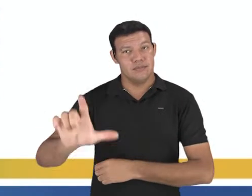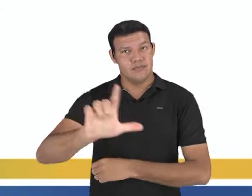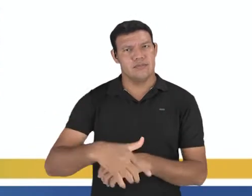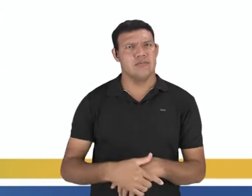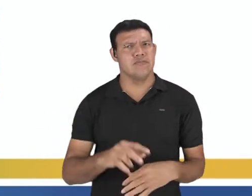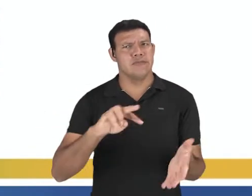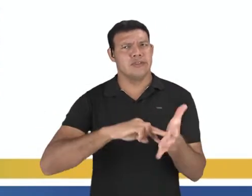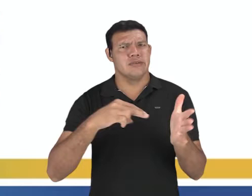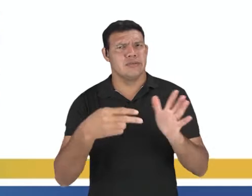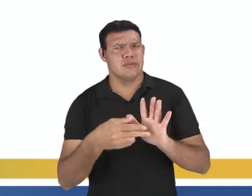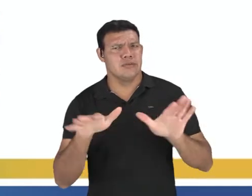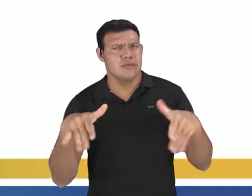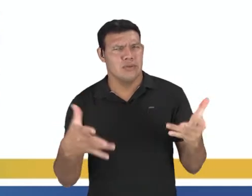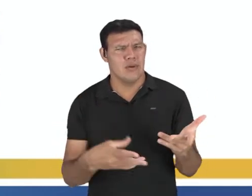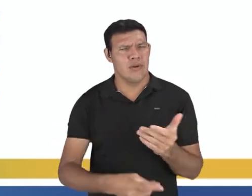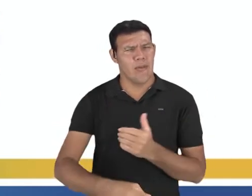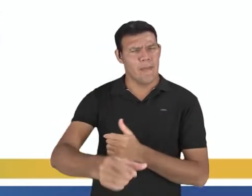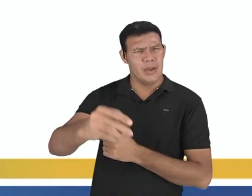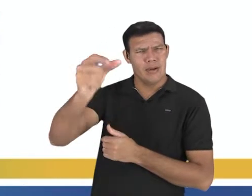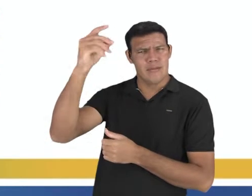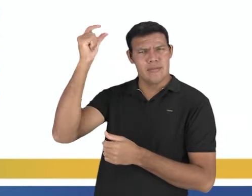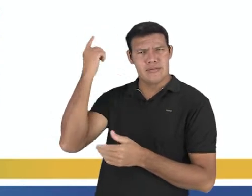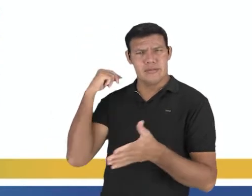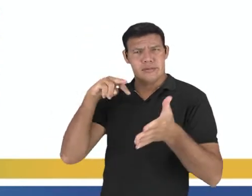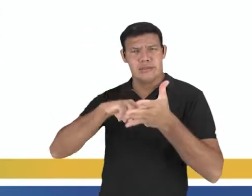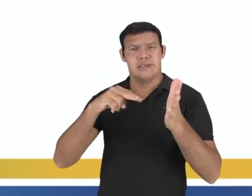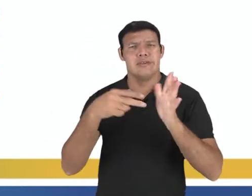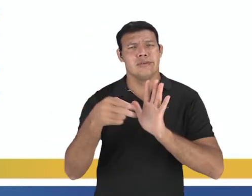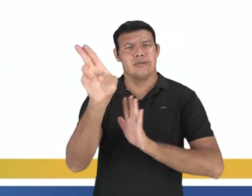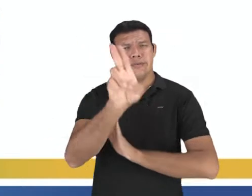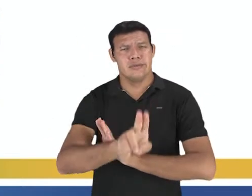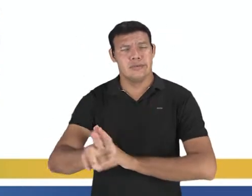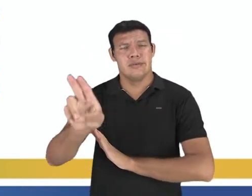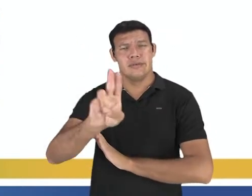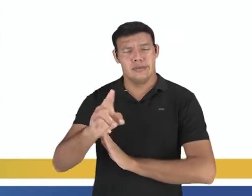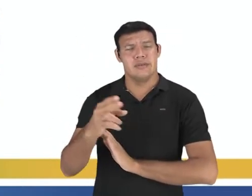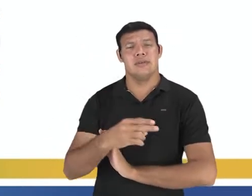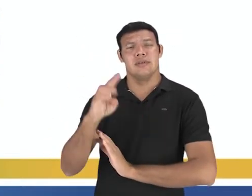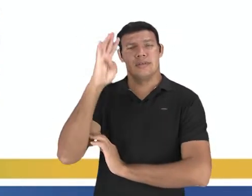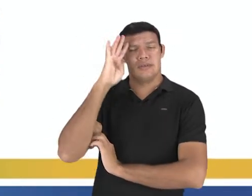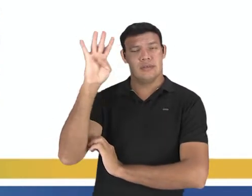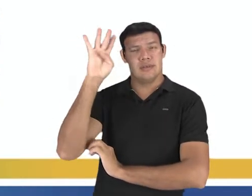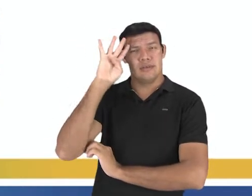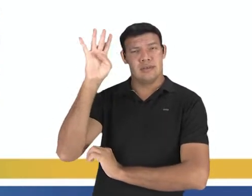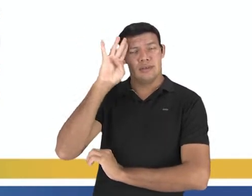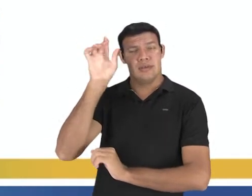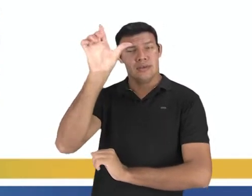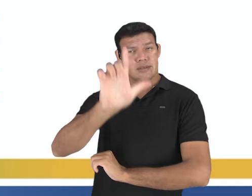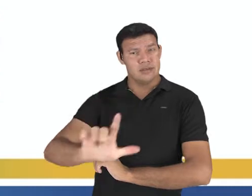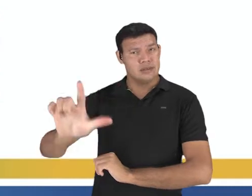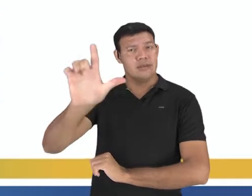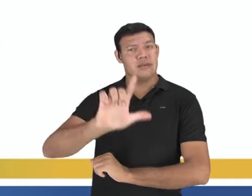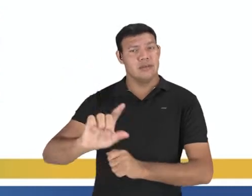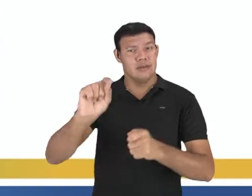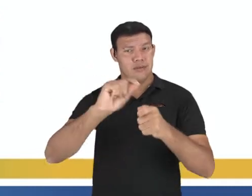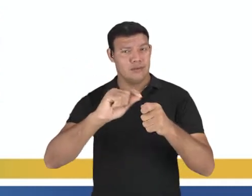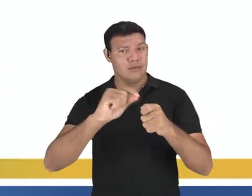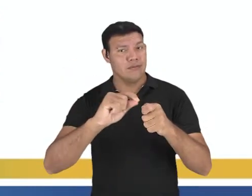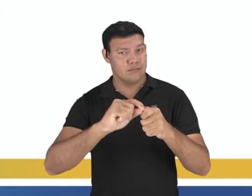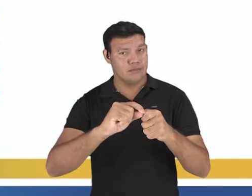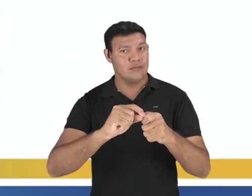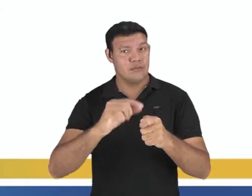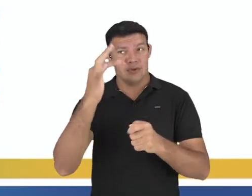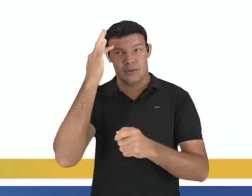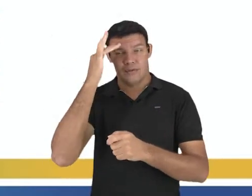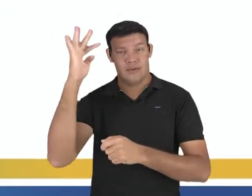A definição mais antiga, comumente usada pelos teóricos da literatura, é aquela construída por